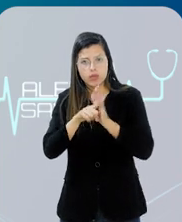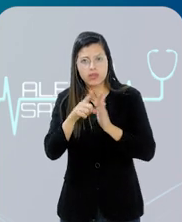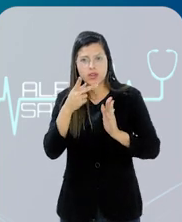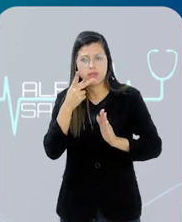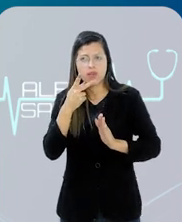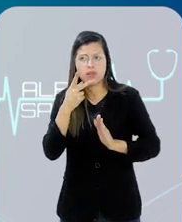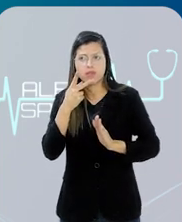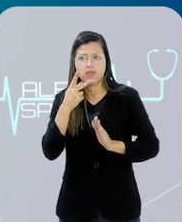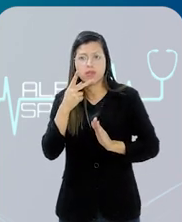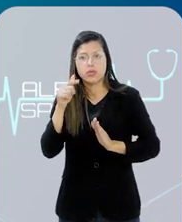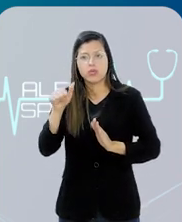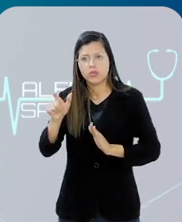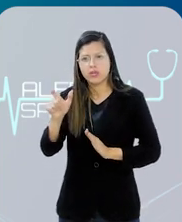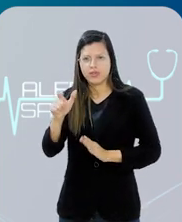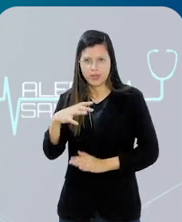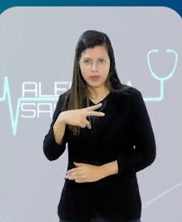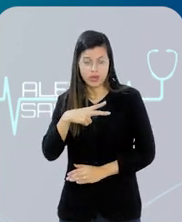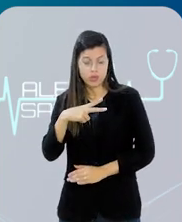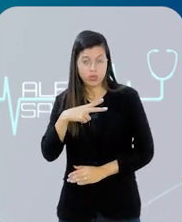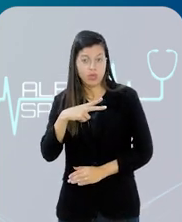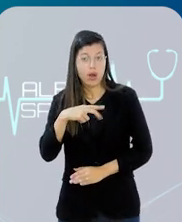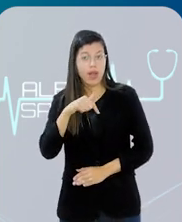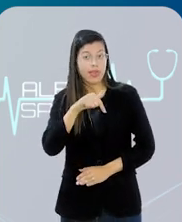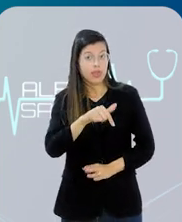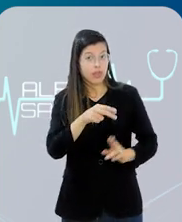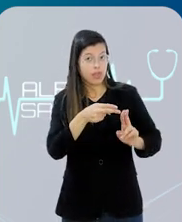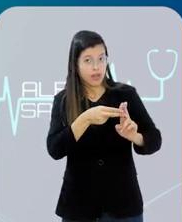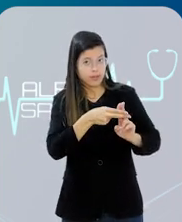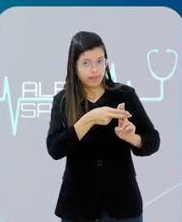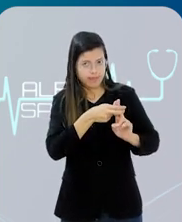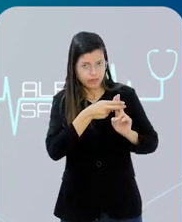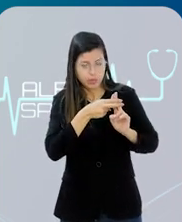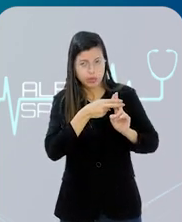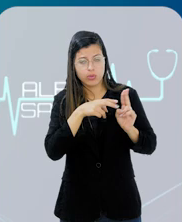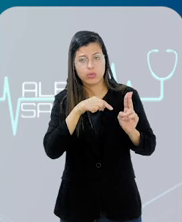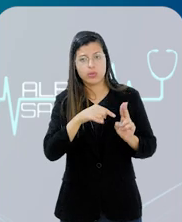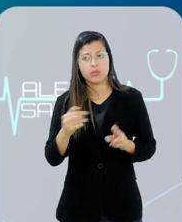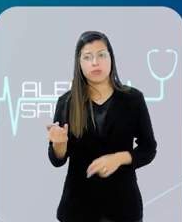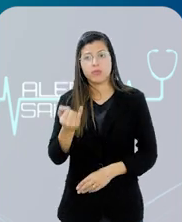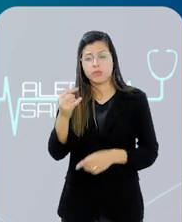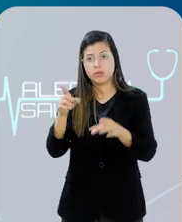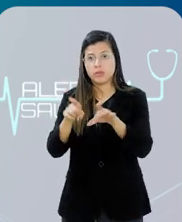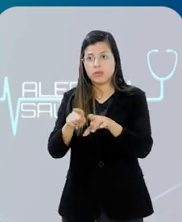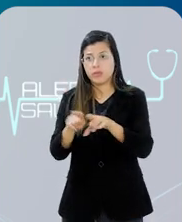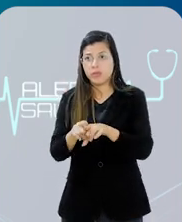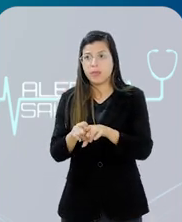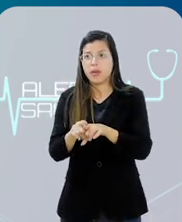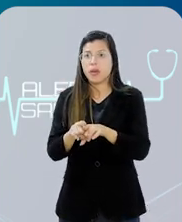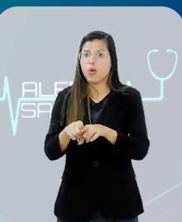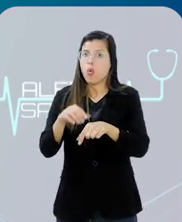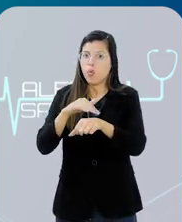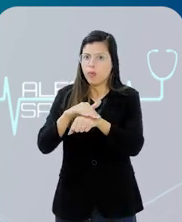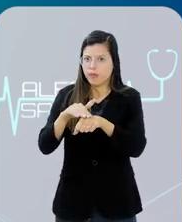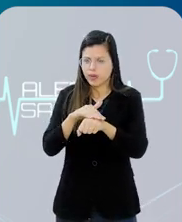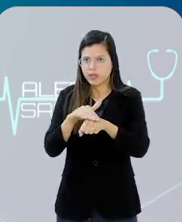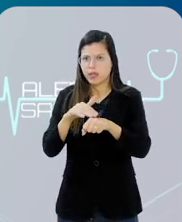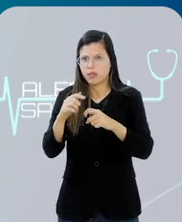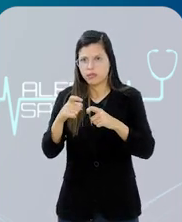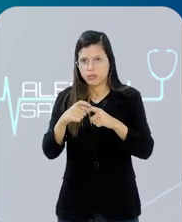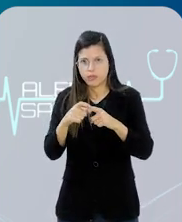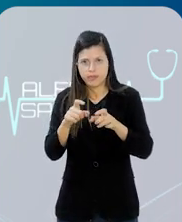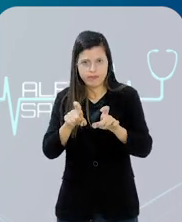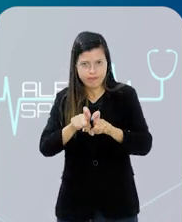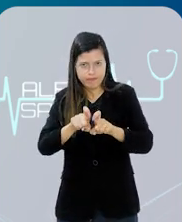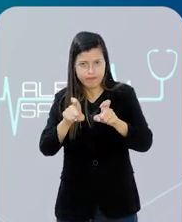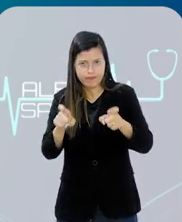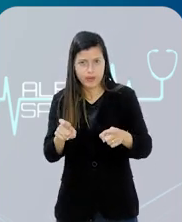suplementar. Na saúde pública, é importante também, a paciente também faz o seu acompanhamento, conversar com o ginecologista que